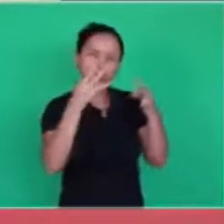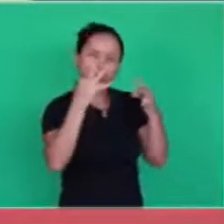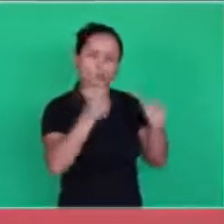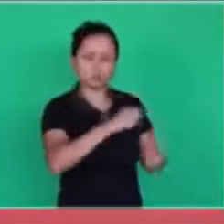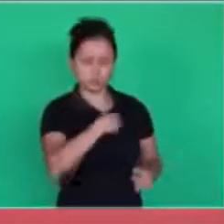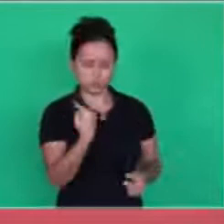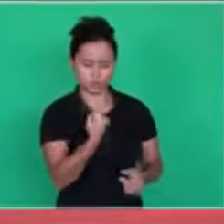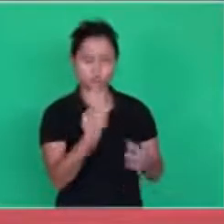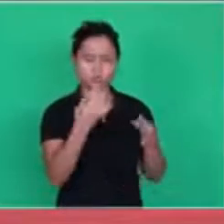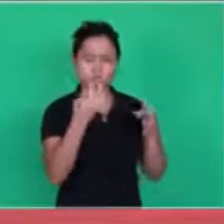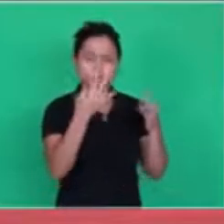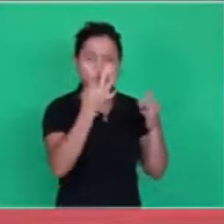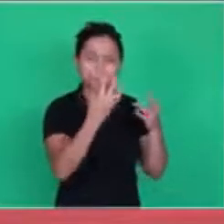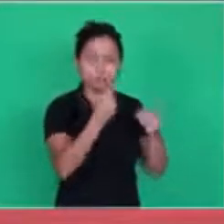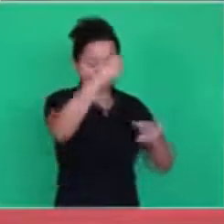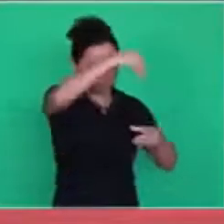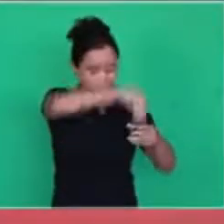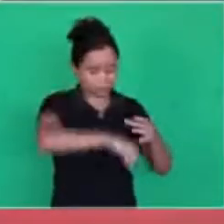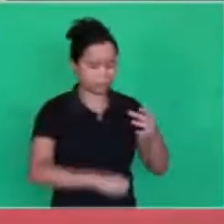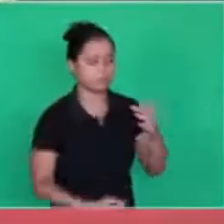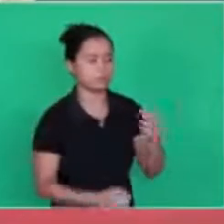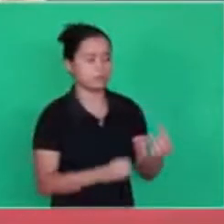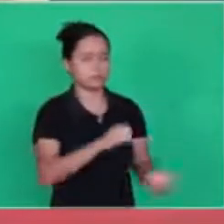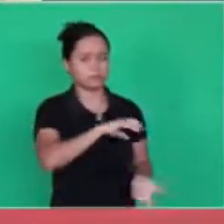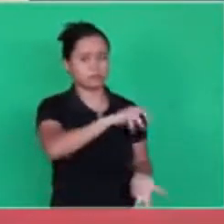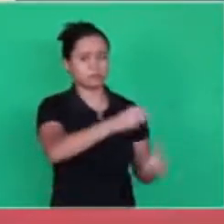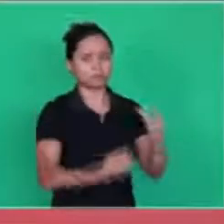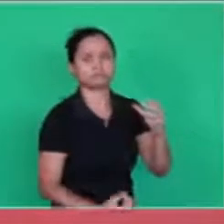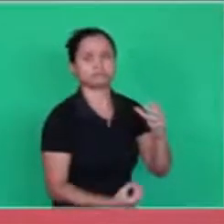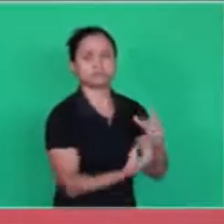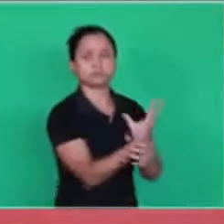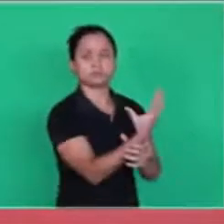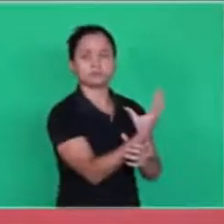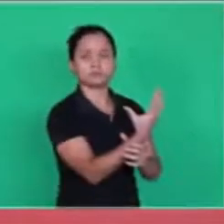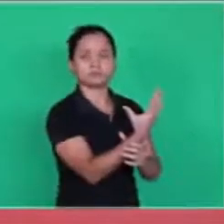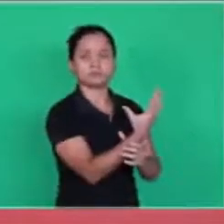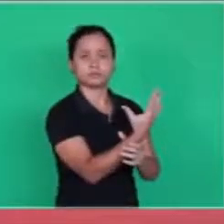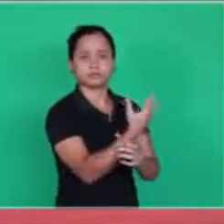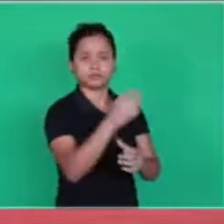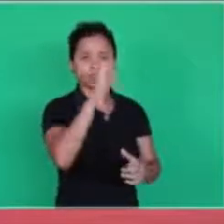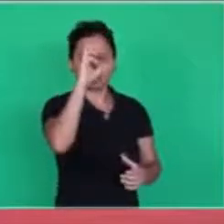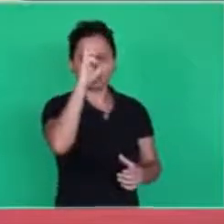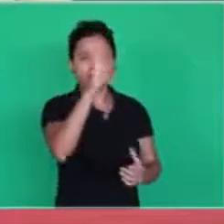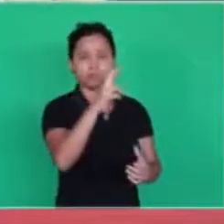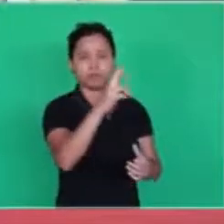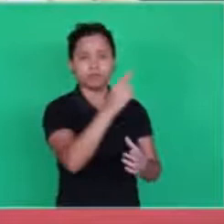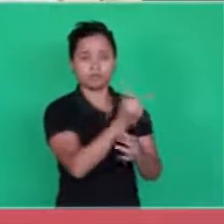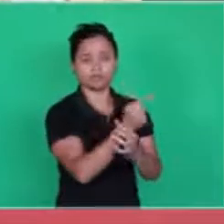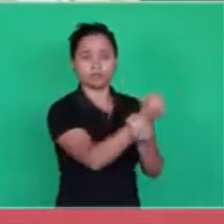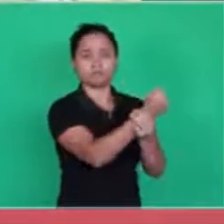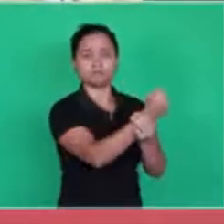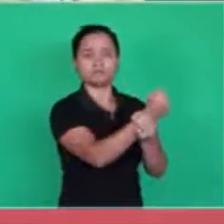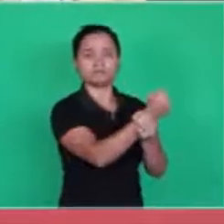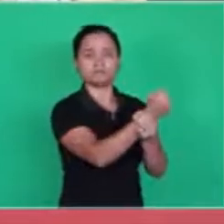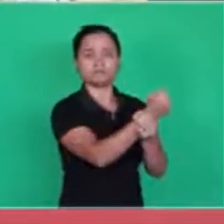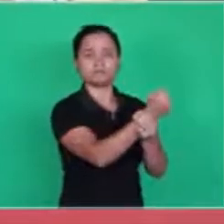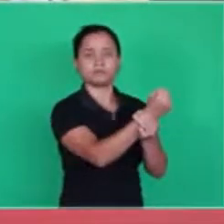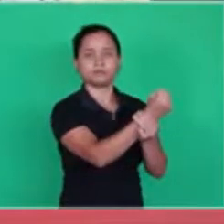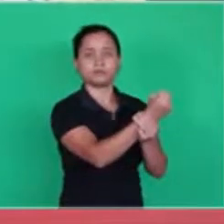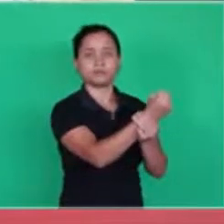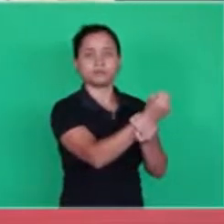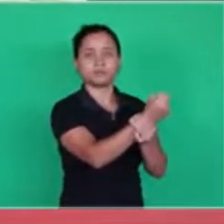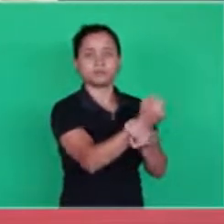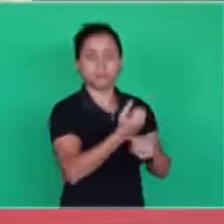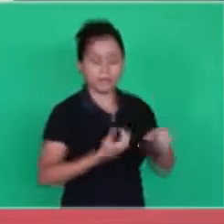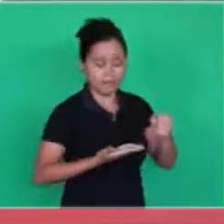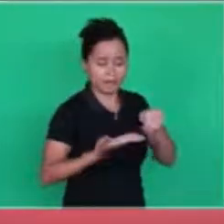obra criadora que ele sustenta. Pela palavra do seu poder, diz a palavra do Senhor, assim, e sustentando todas as coisas